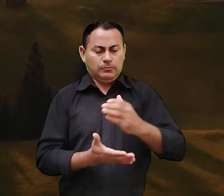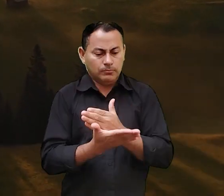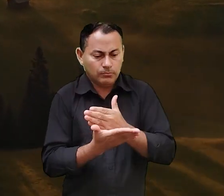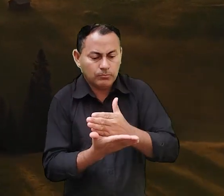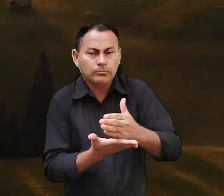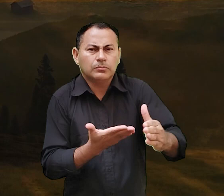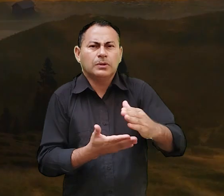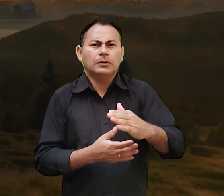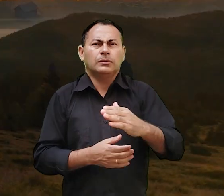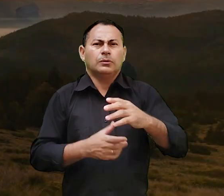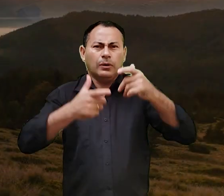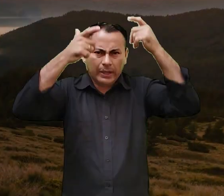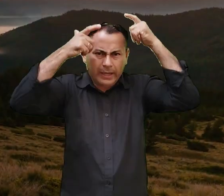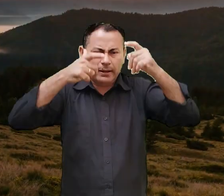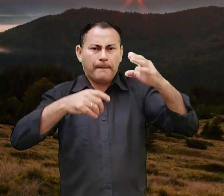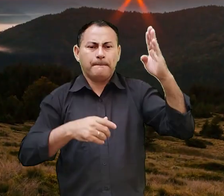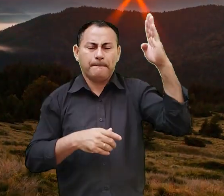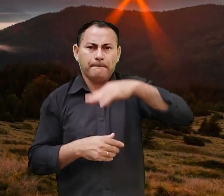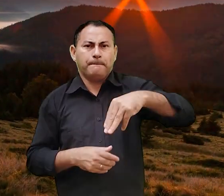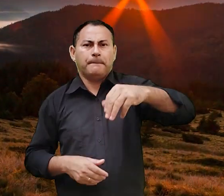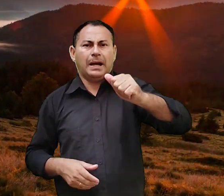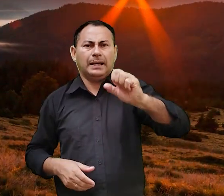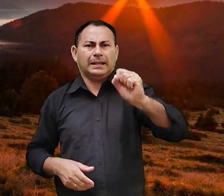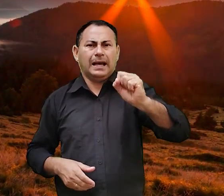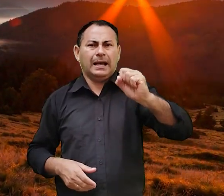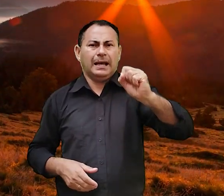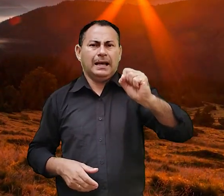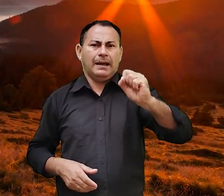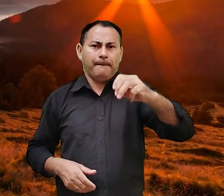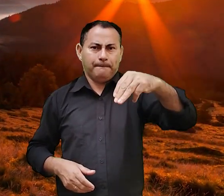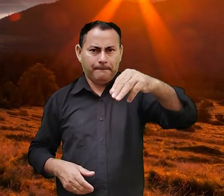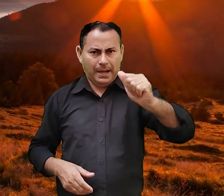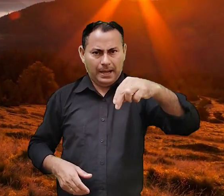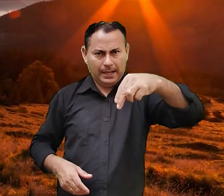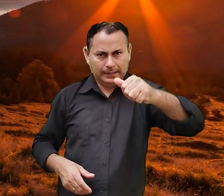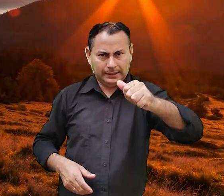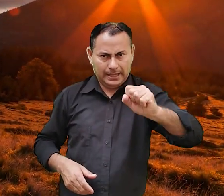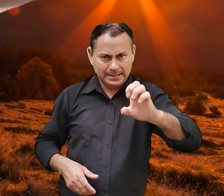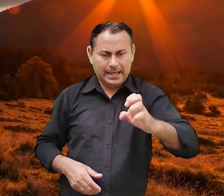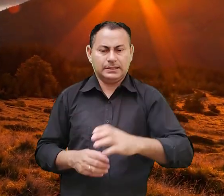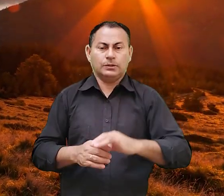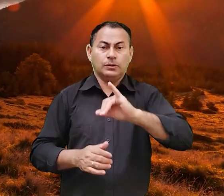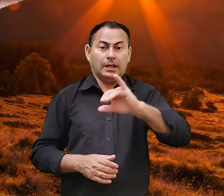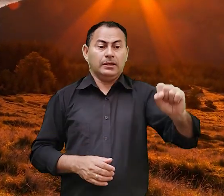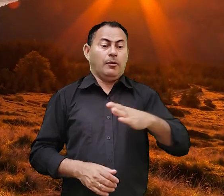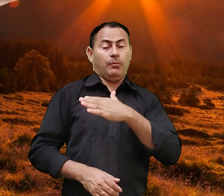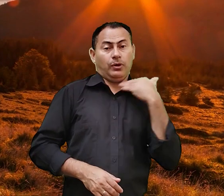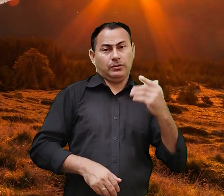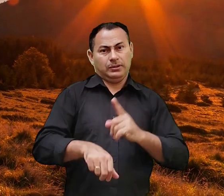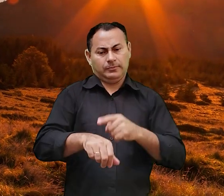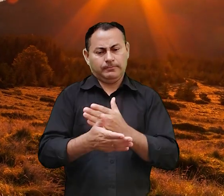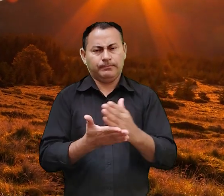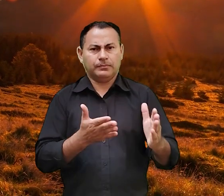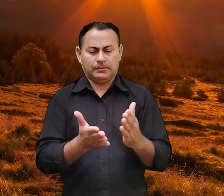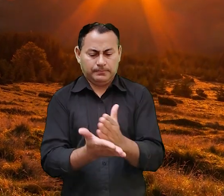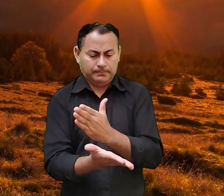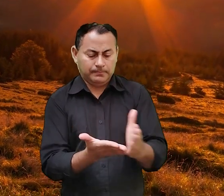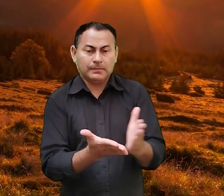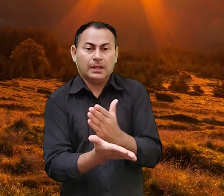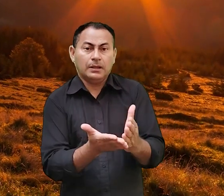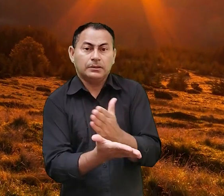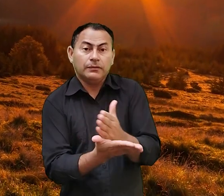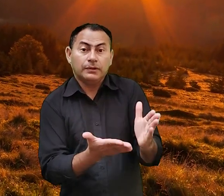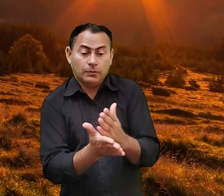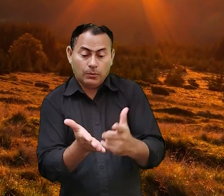no início do reinado do terrível rei Manassés. Como já destaquei, existe uma maneira correta de dividir o livro